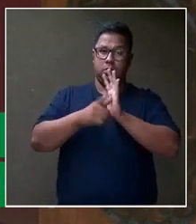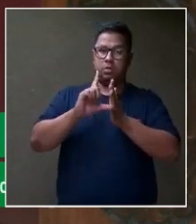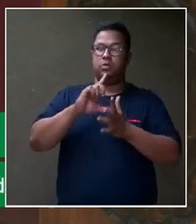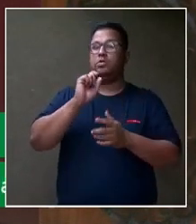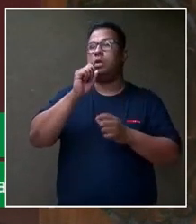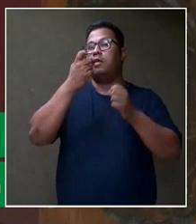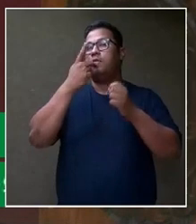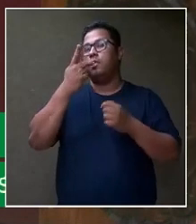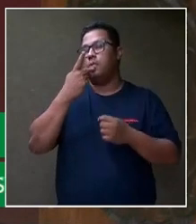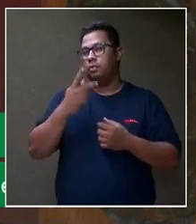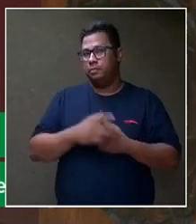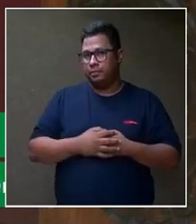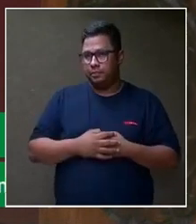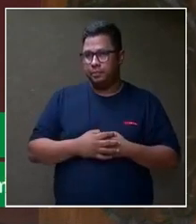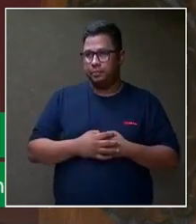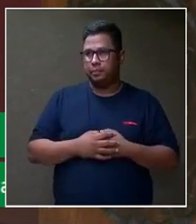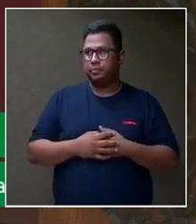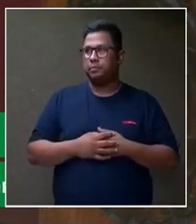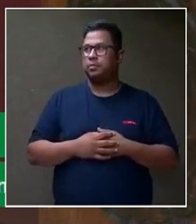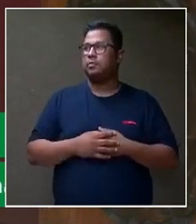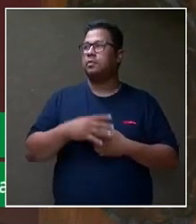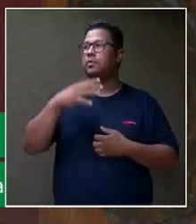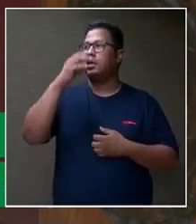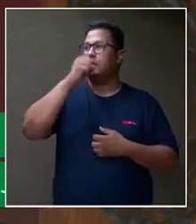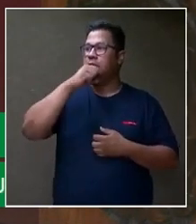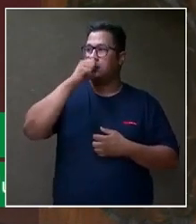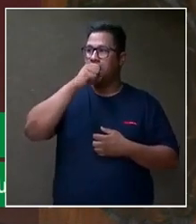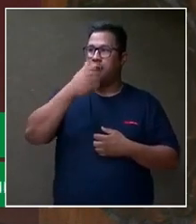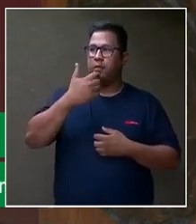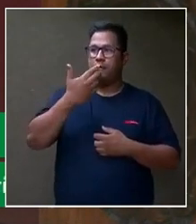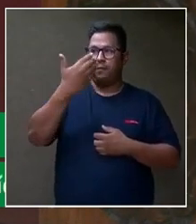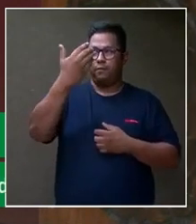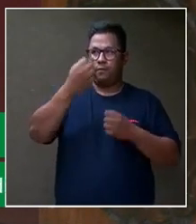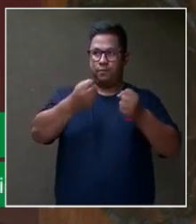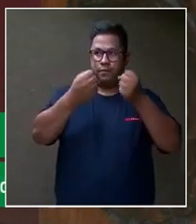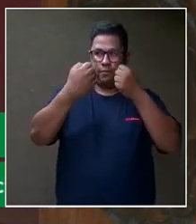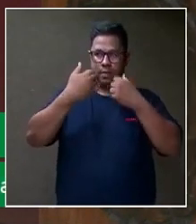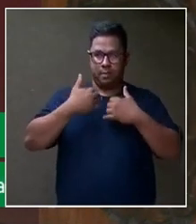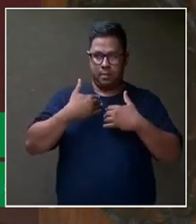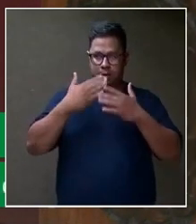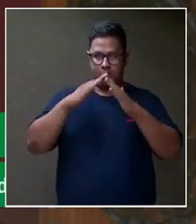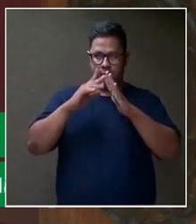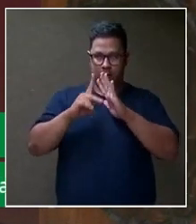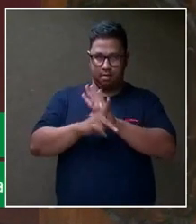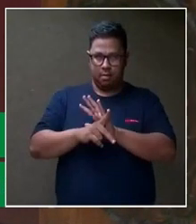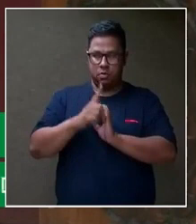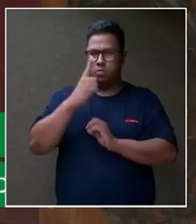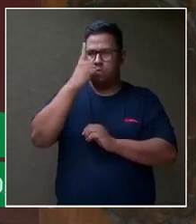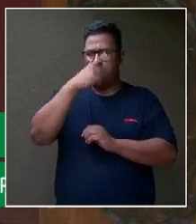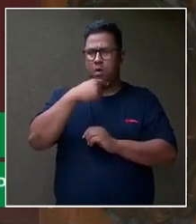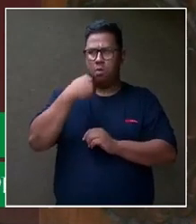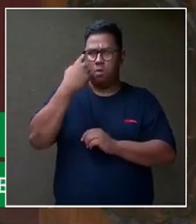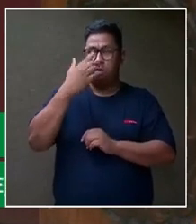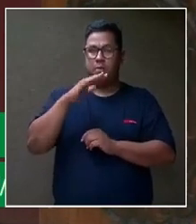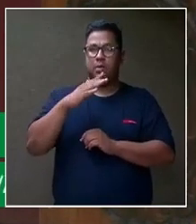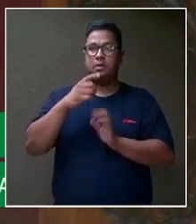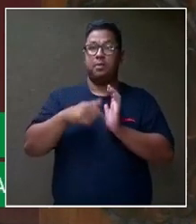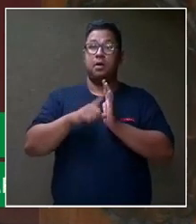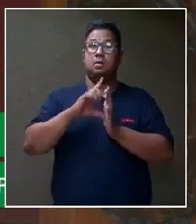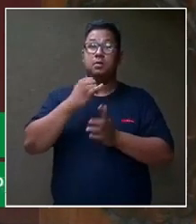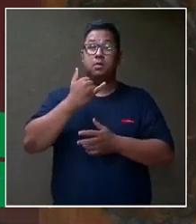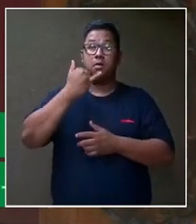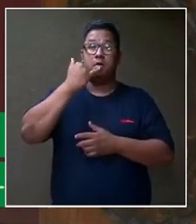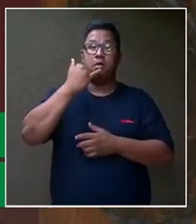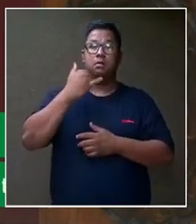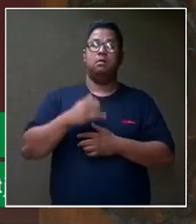que ela falou? Ela teve, no sábado, ela teve em casa, ela ficou em torno de uma hora em casa antes dele ligar para